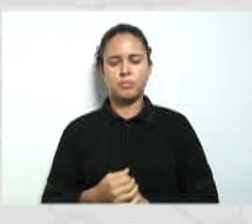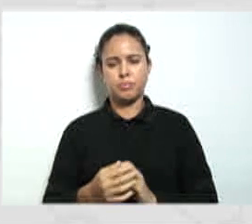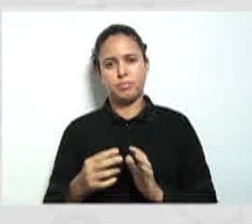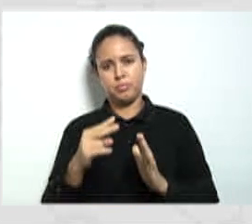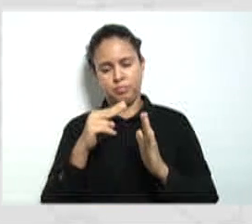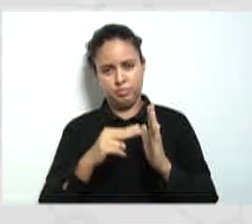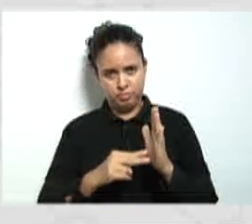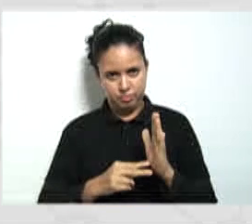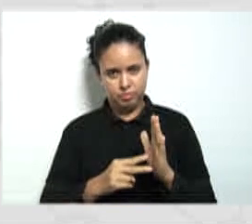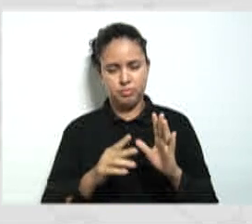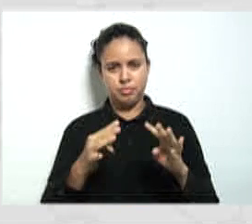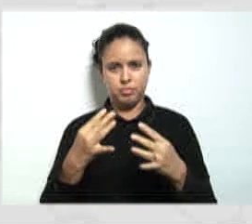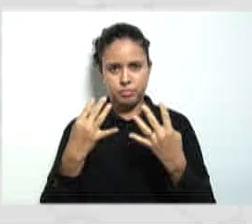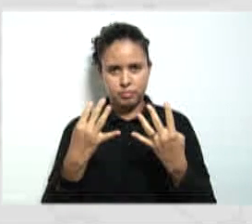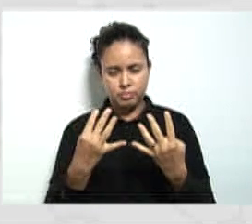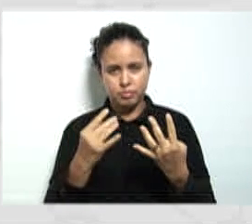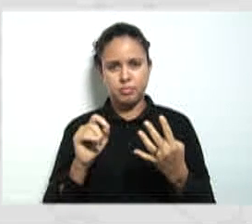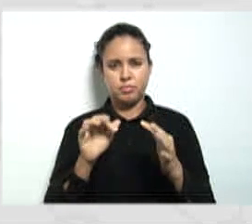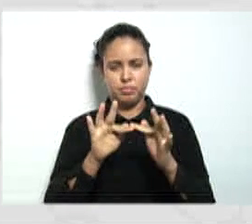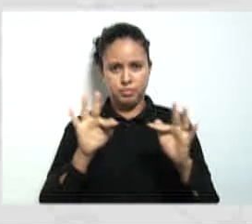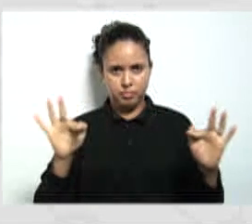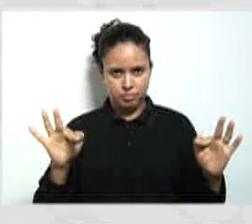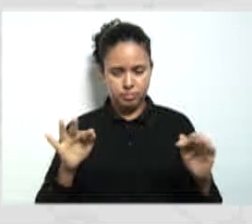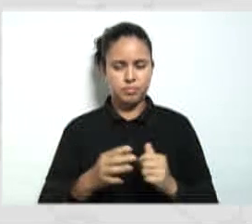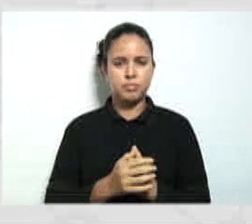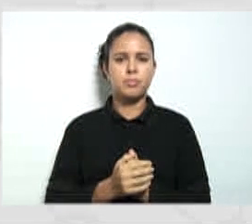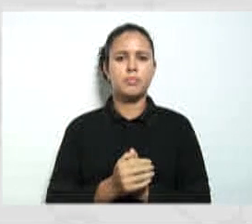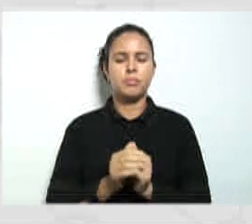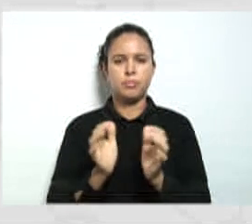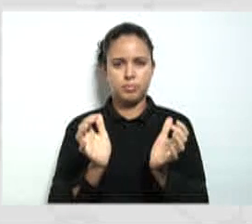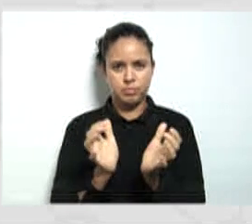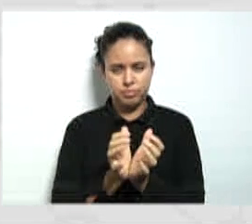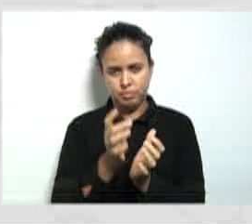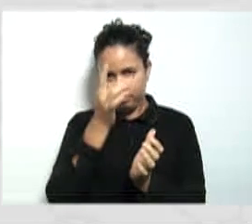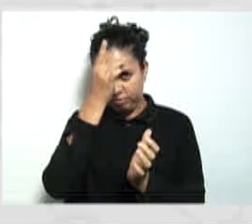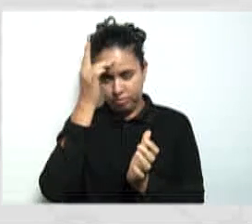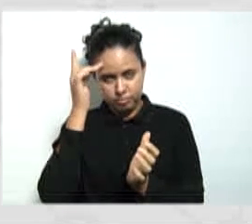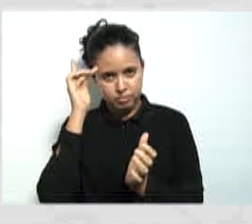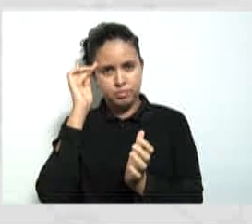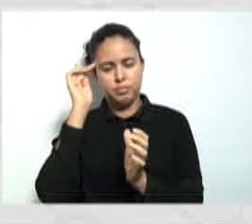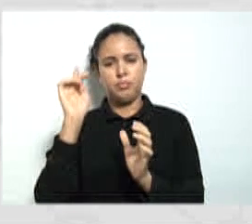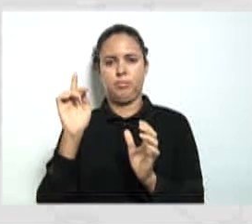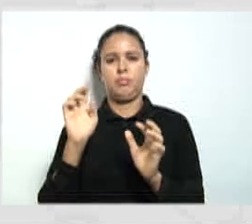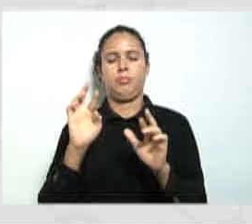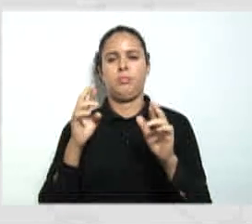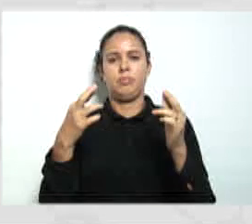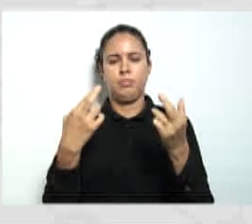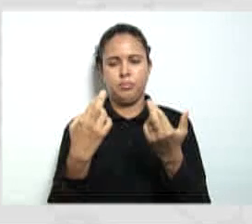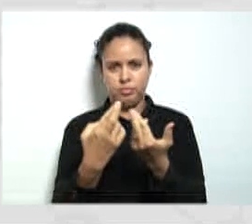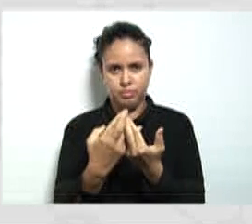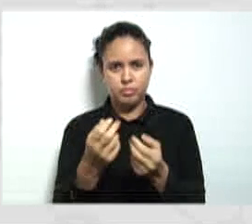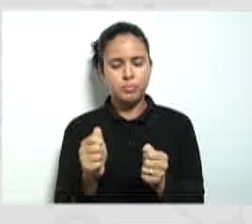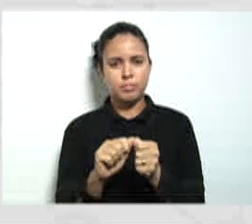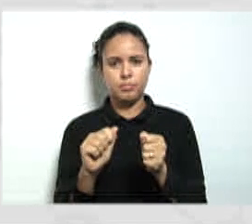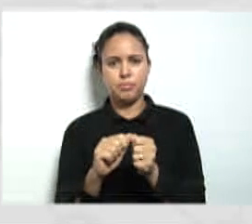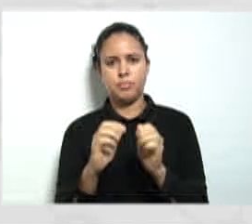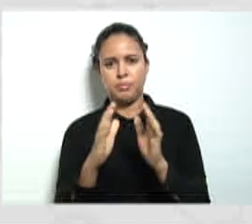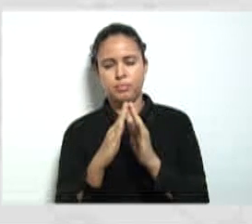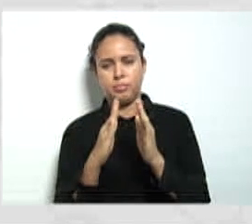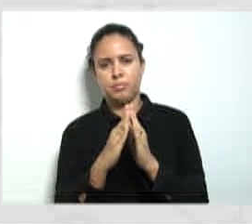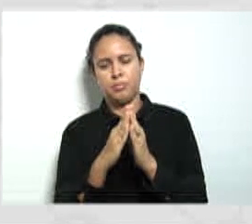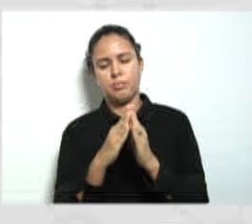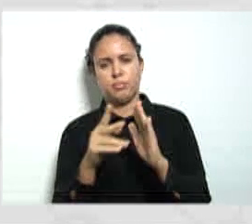Leia atentamente a afirmativa a seguir. Um grupo de pessoas que se reúne para construir a casa própria,